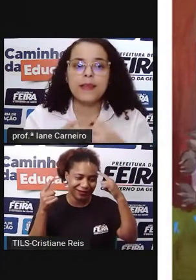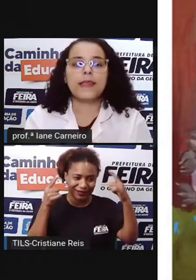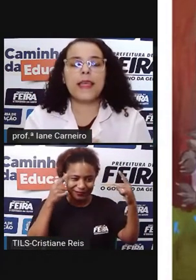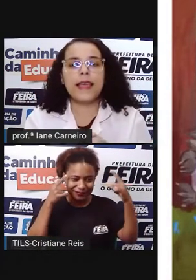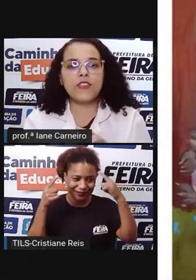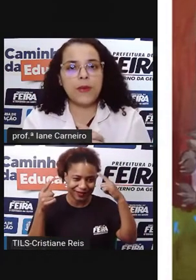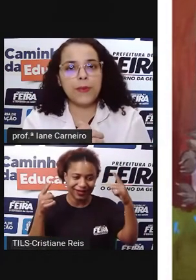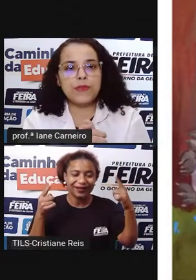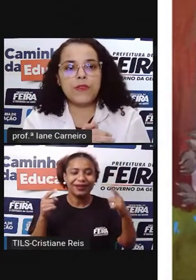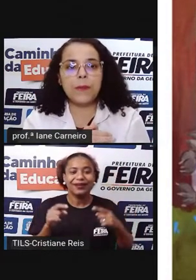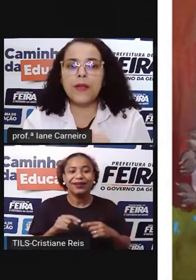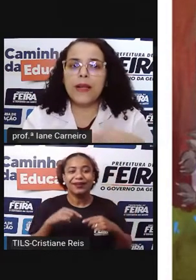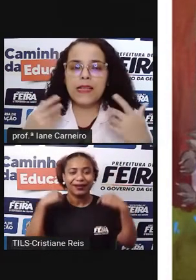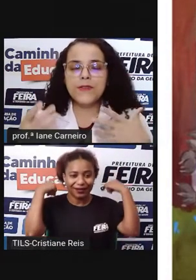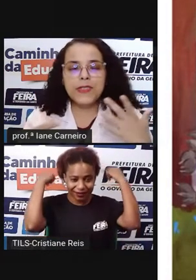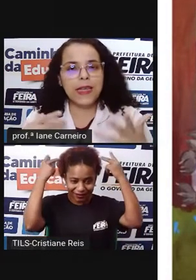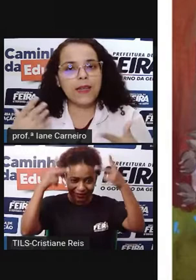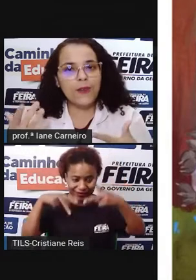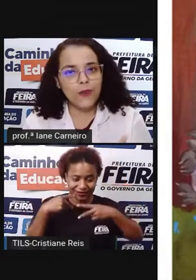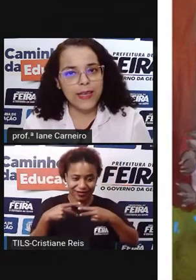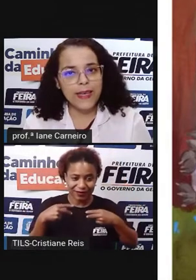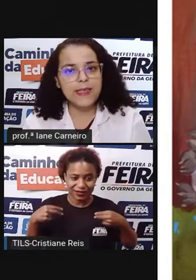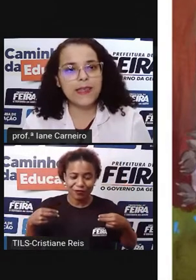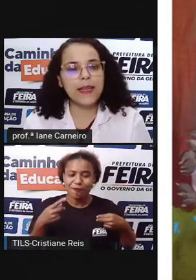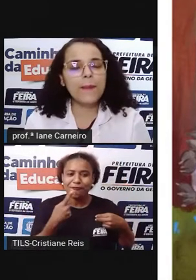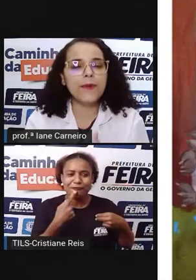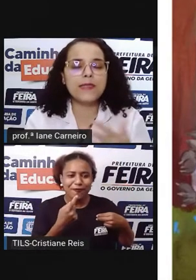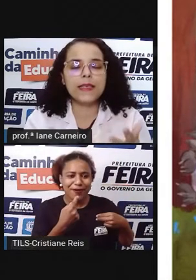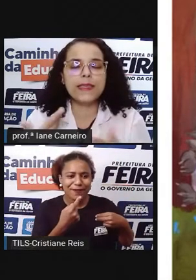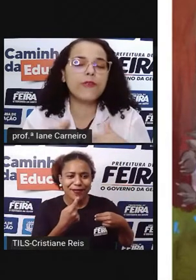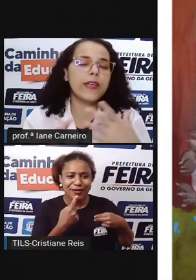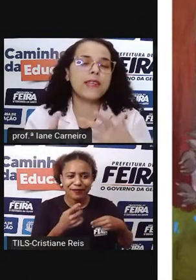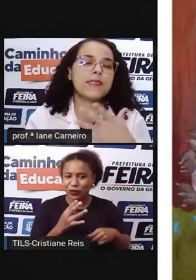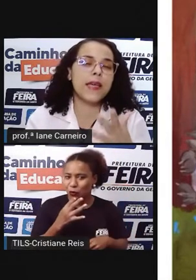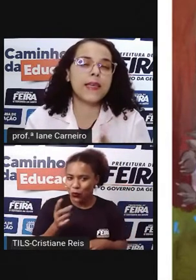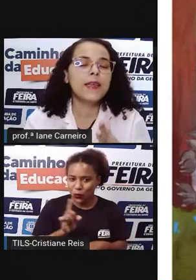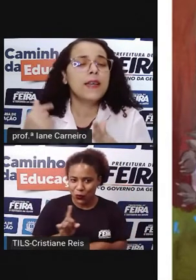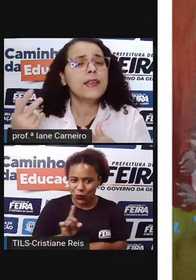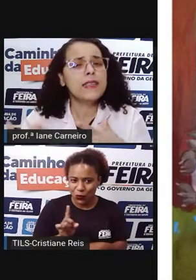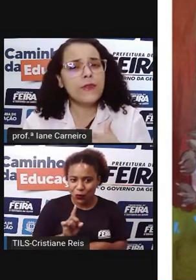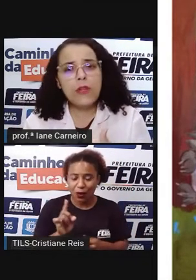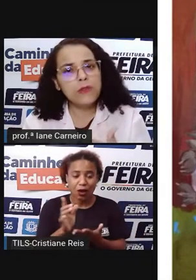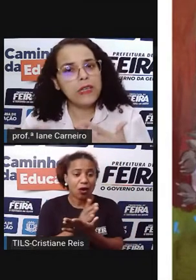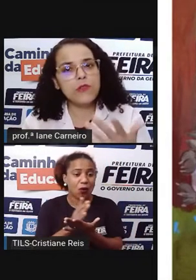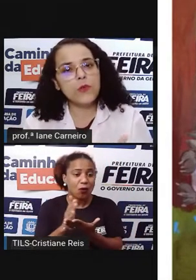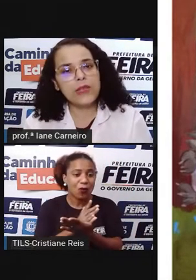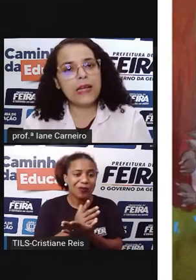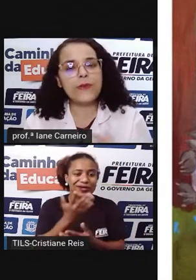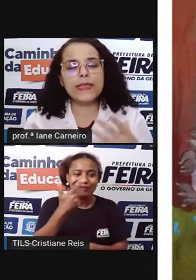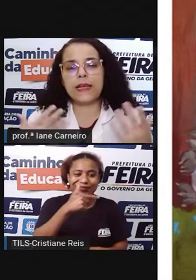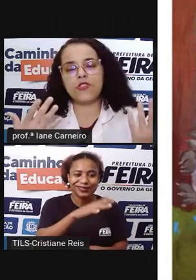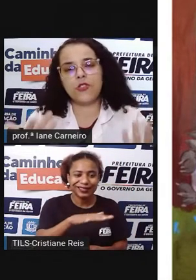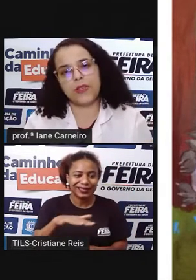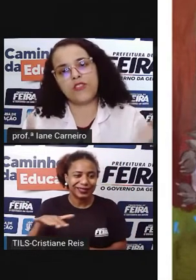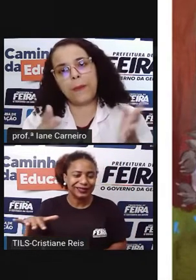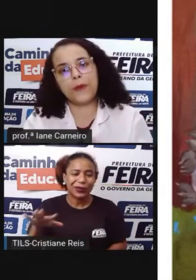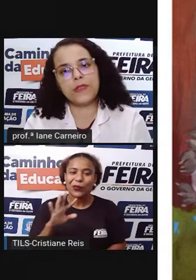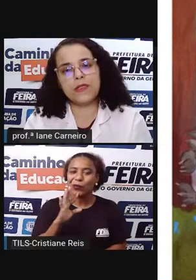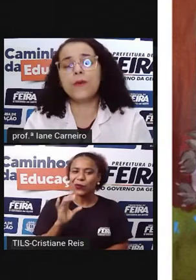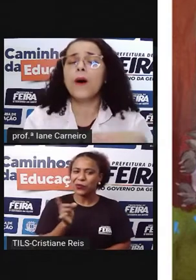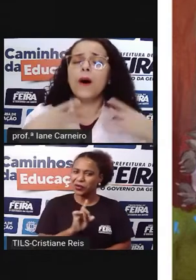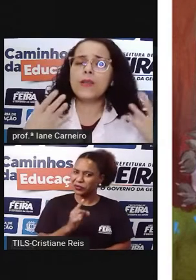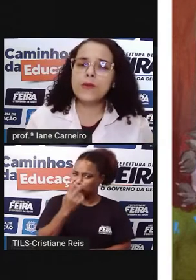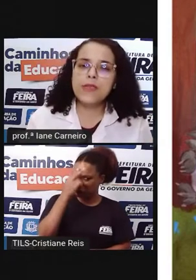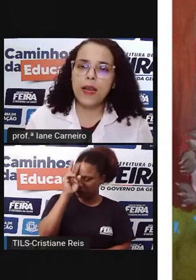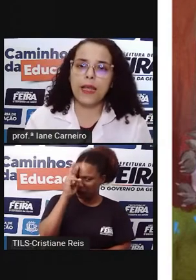apresentar quem é a Chapeuzinho Vermelho, caso você ainda não conheça, né? Posso ser que tenham crianças aí que não tenham escutado ainda a história da